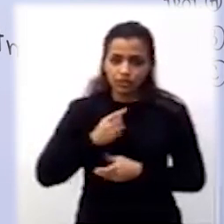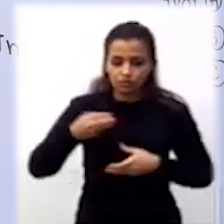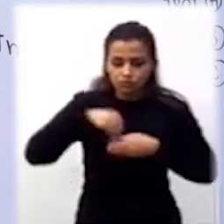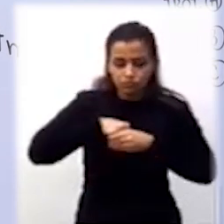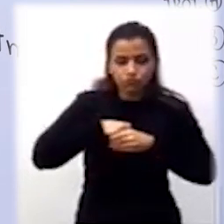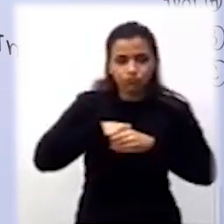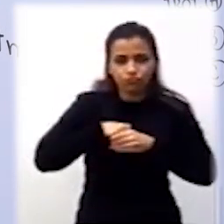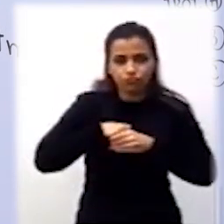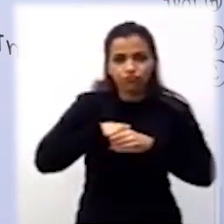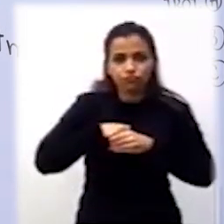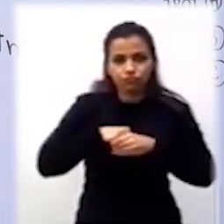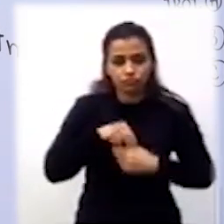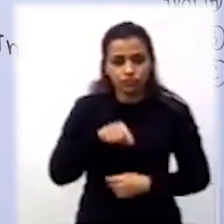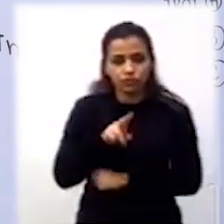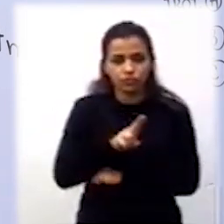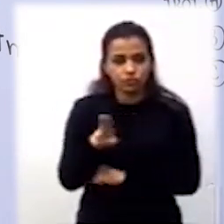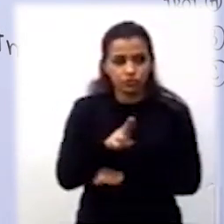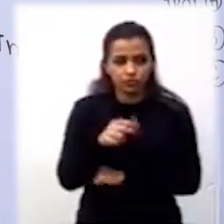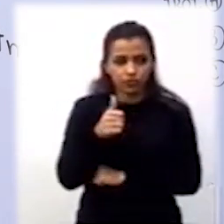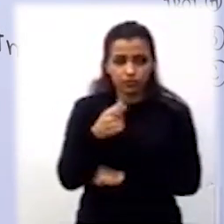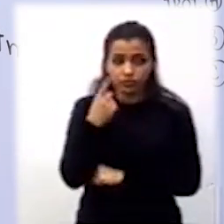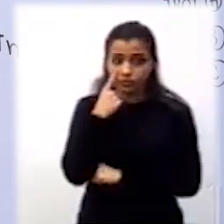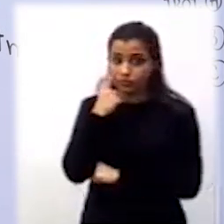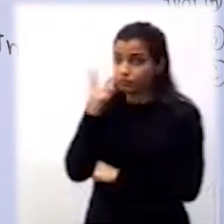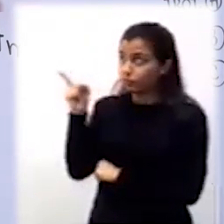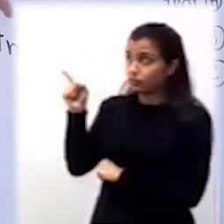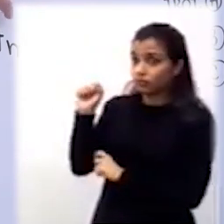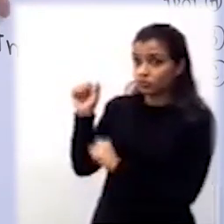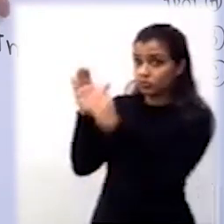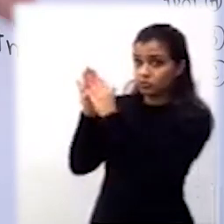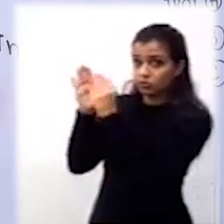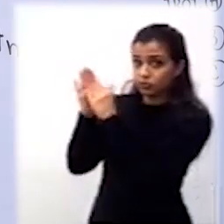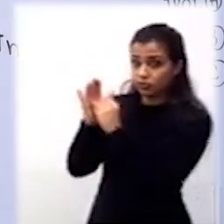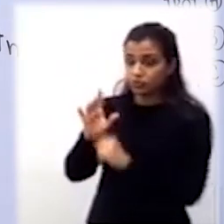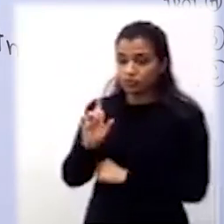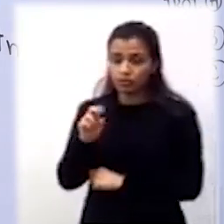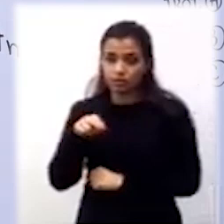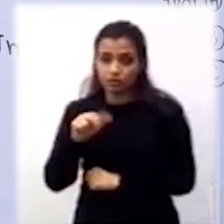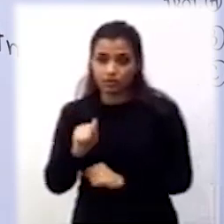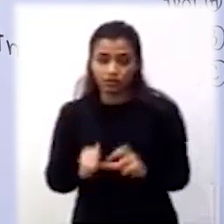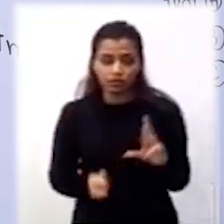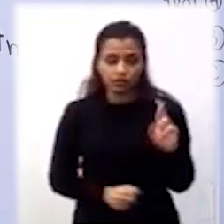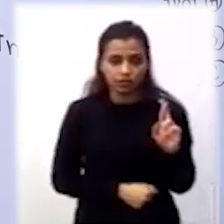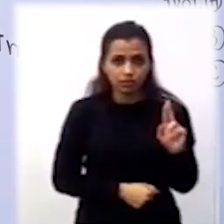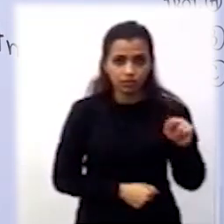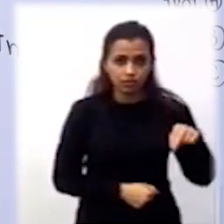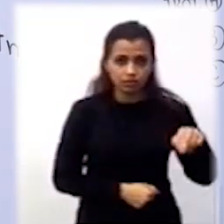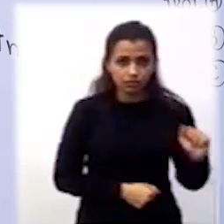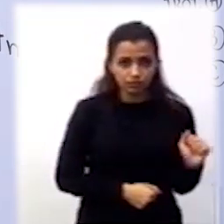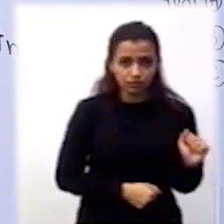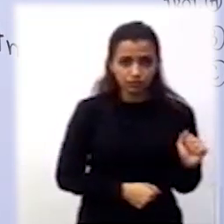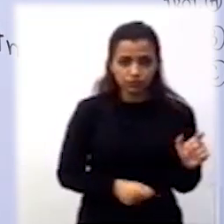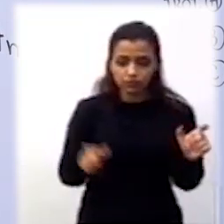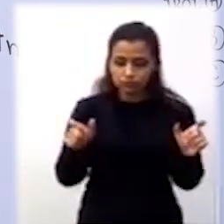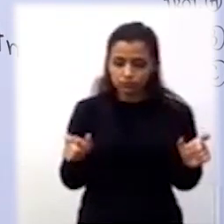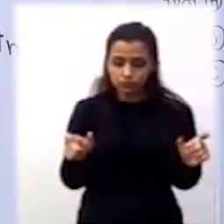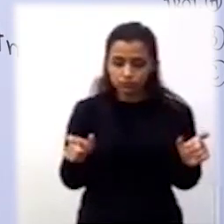transcriptase reversa, tá? Só para quem quiser anotar, DNA para RNA é uma enzima chamada de DNA